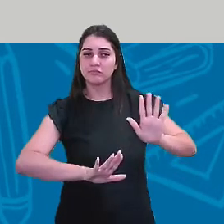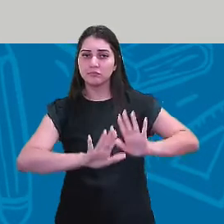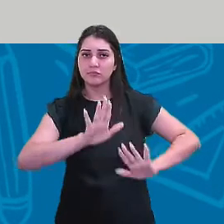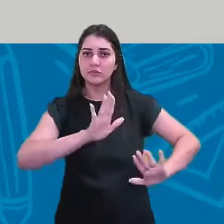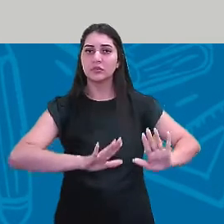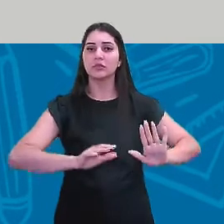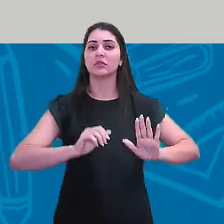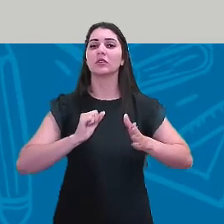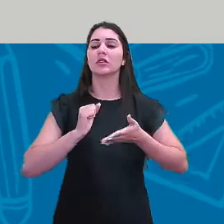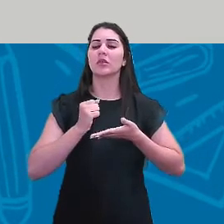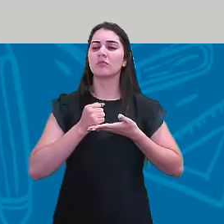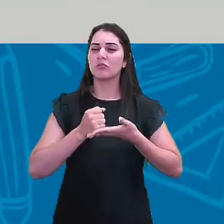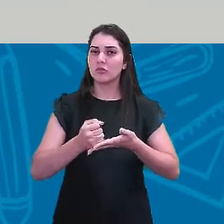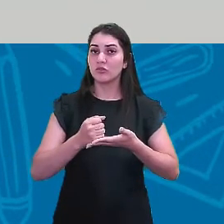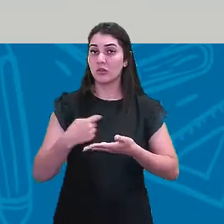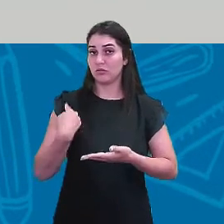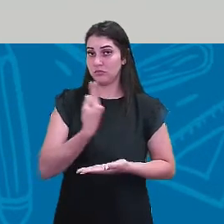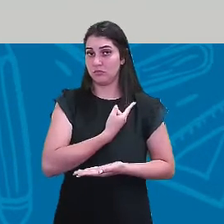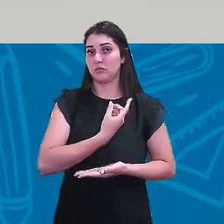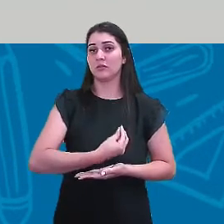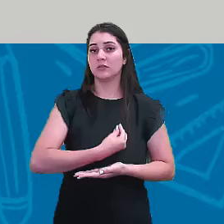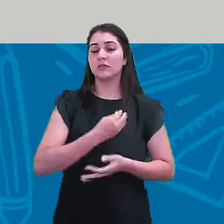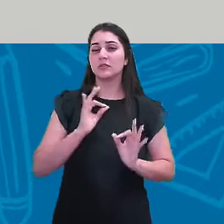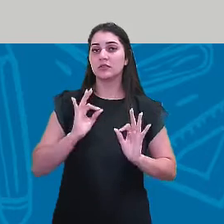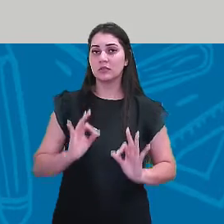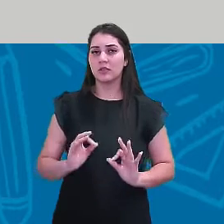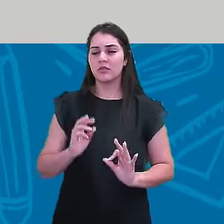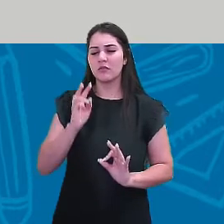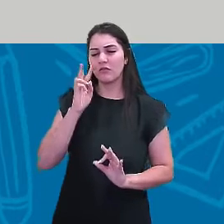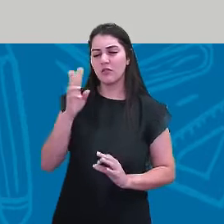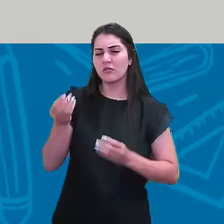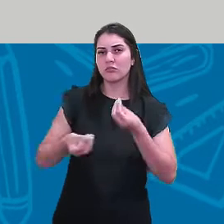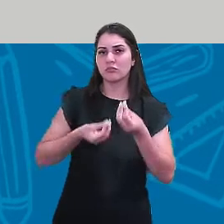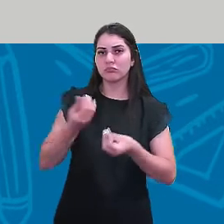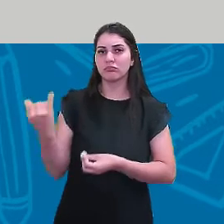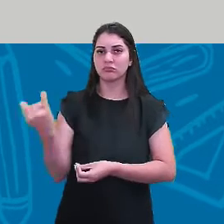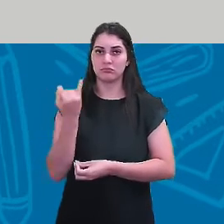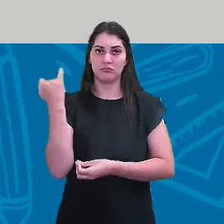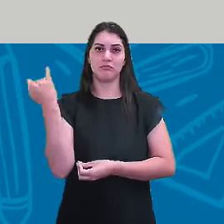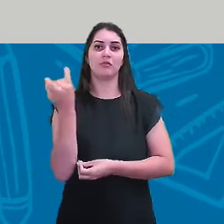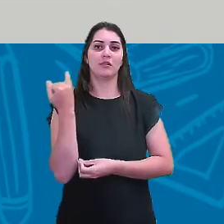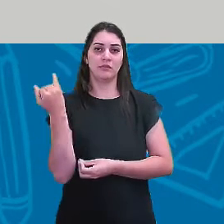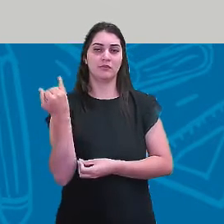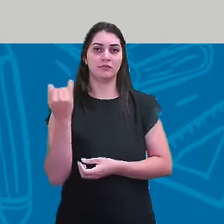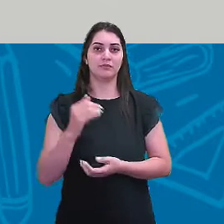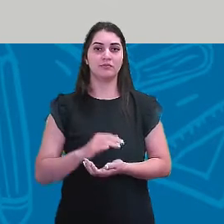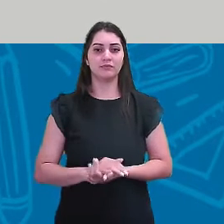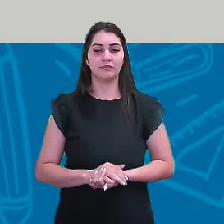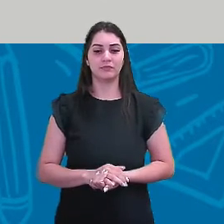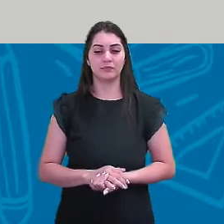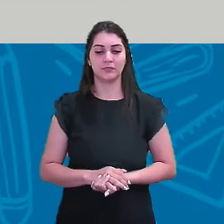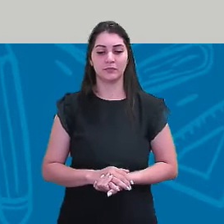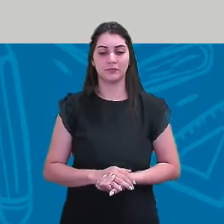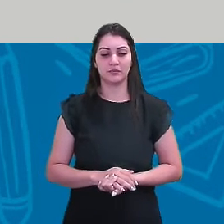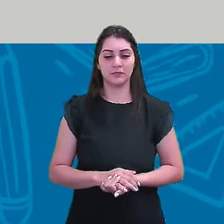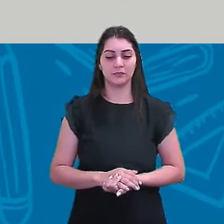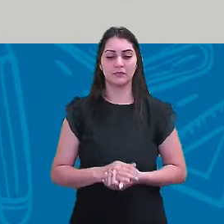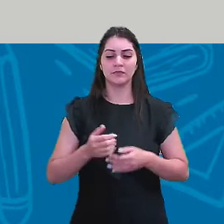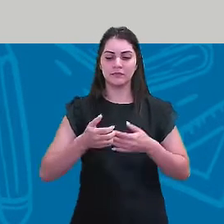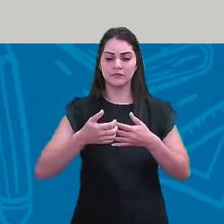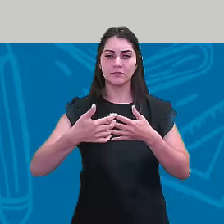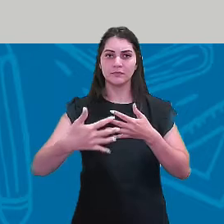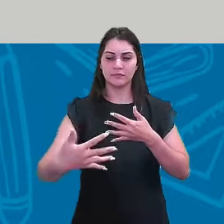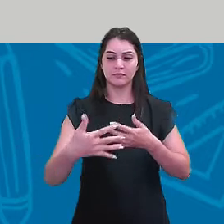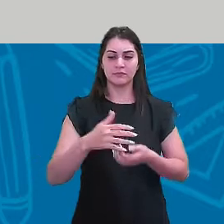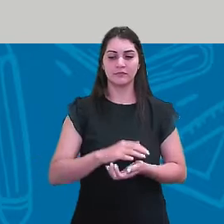que pode ajudar a nossa vida. Tá certo? Então, veja como é importante o solo para a sua vidinha aí de estudante. Seguindo.